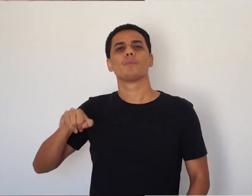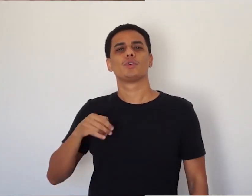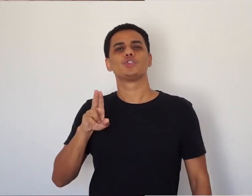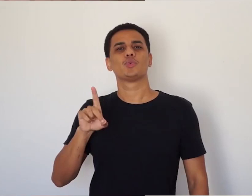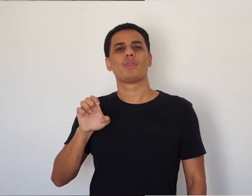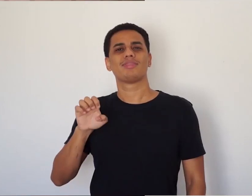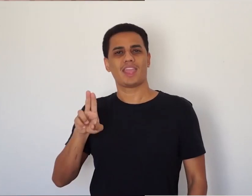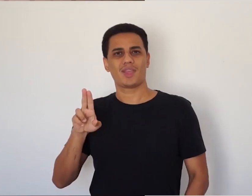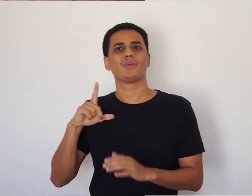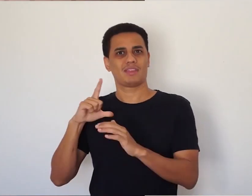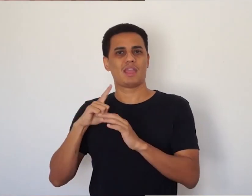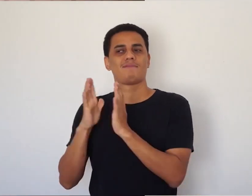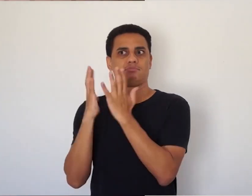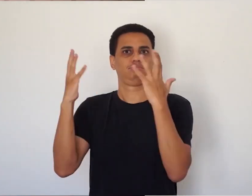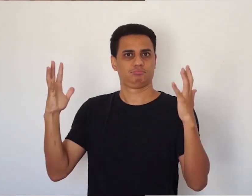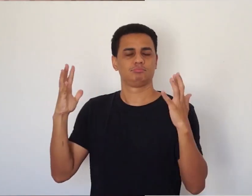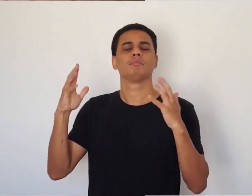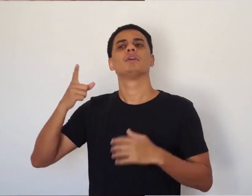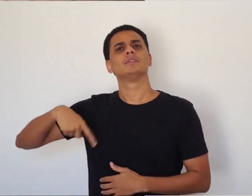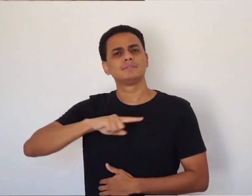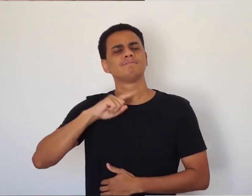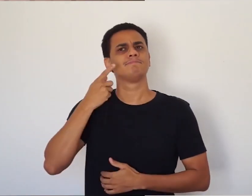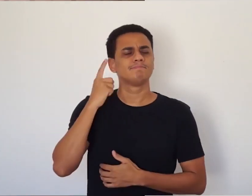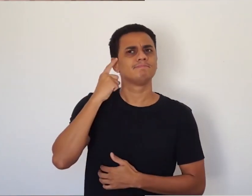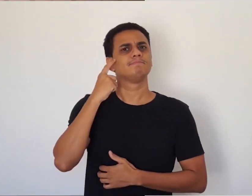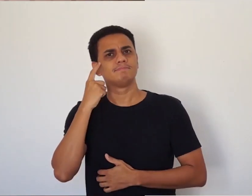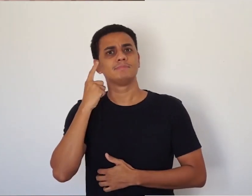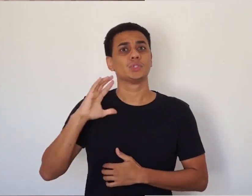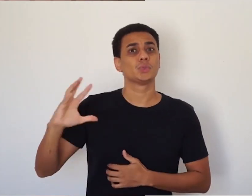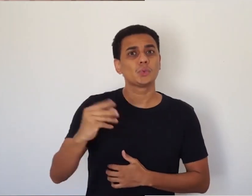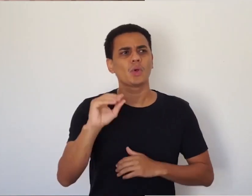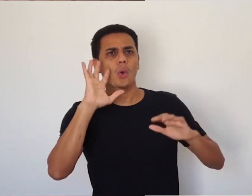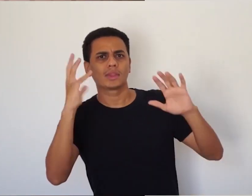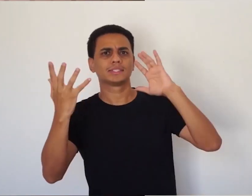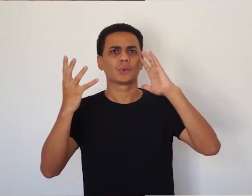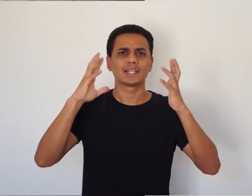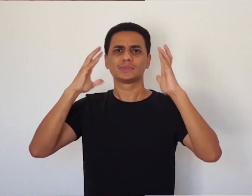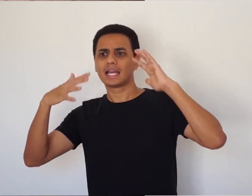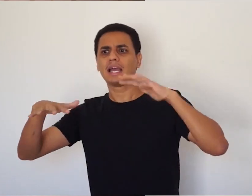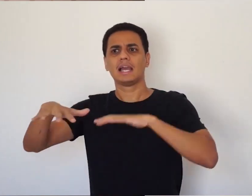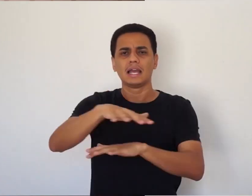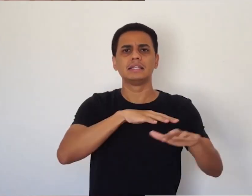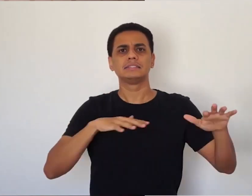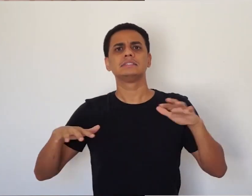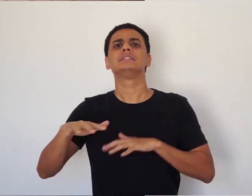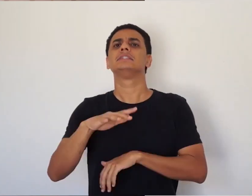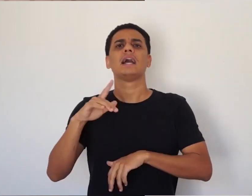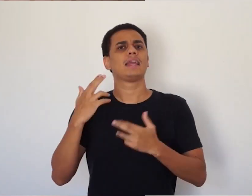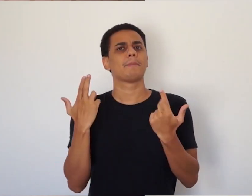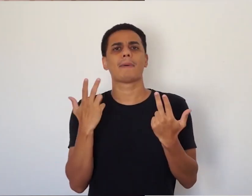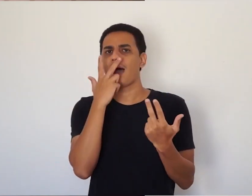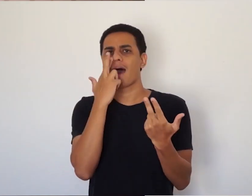Israel, onde os judeus celebraram. E nós estávamos comentando sobre isso. Tudo isso está acontecendo, toda essa Páscoa